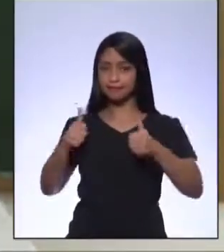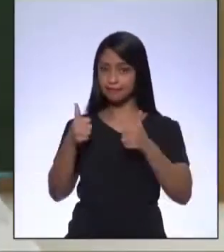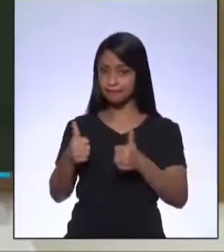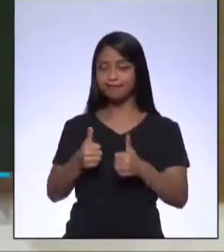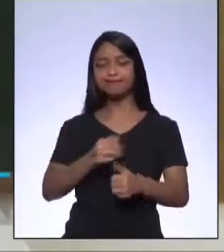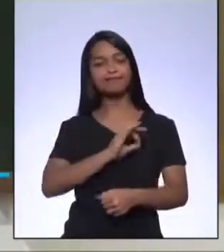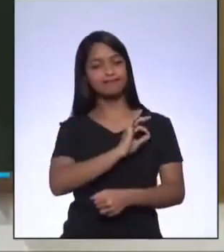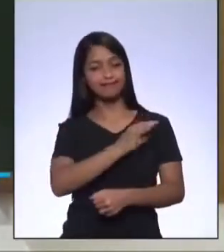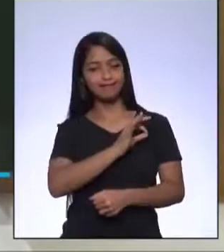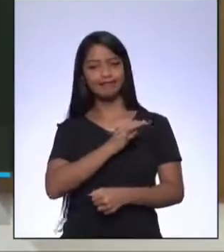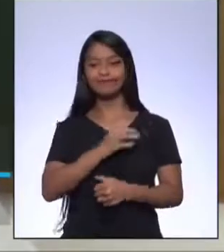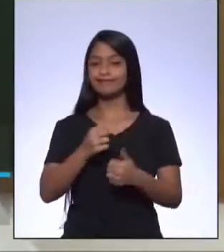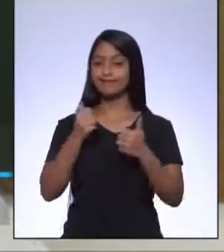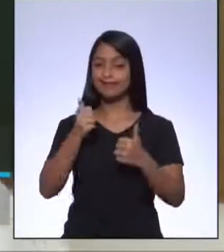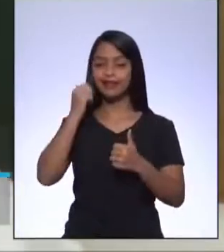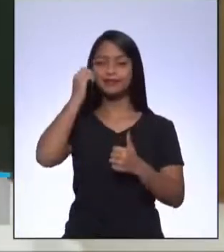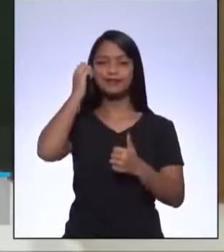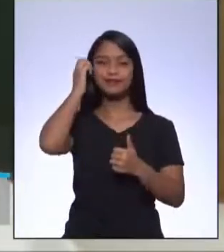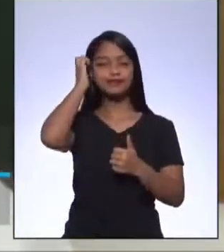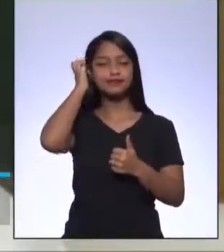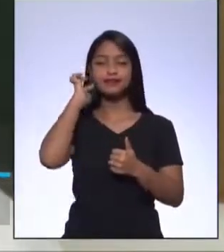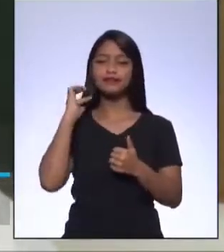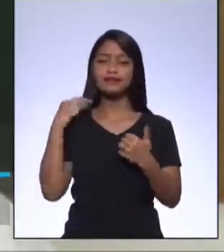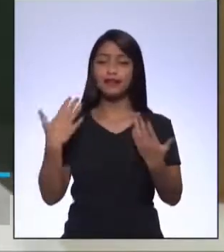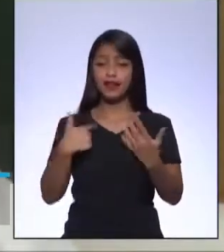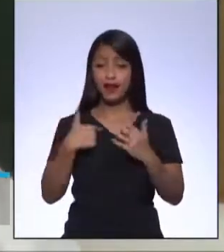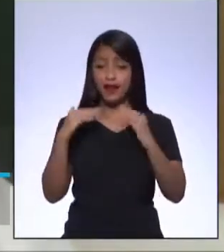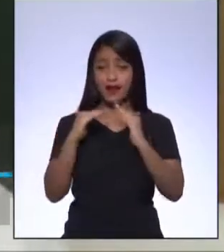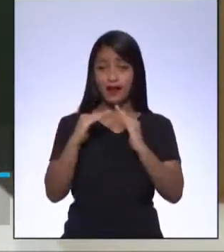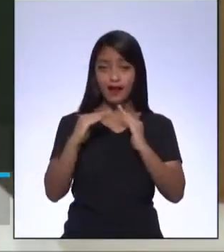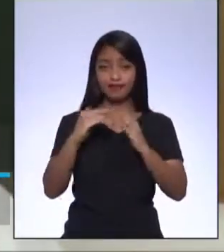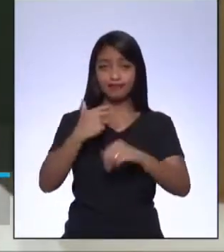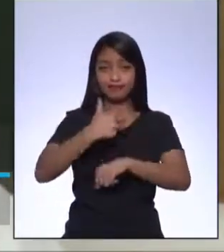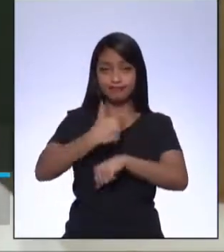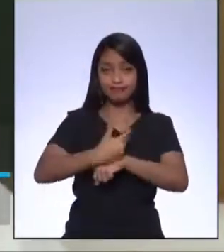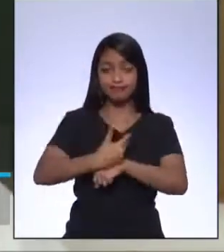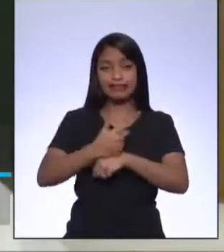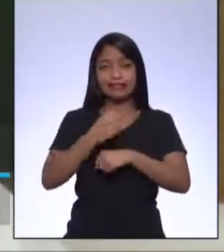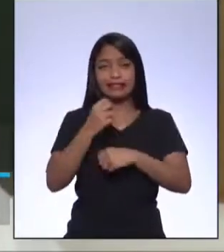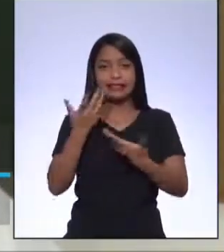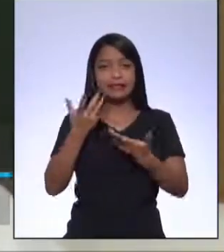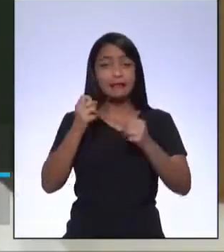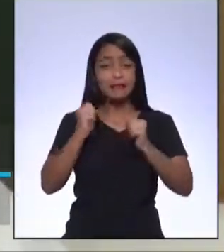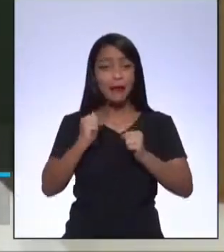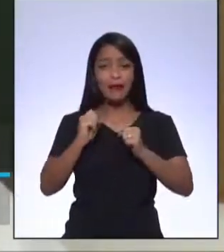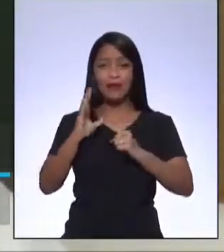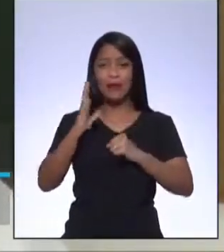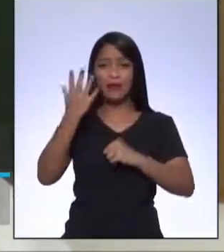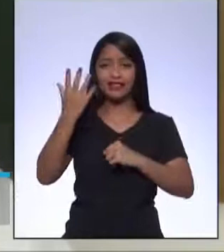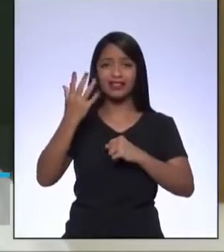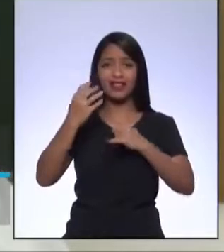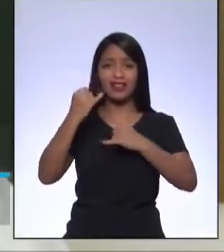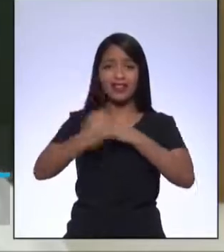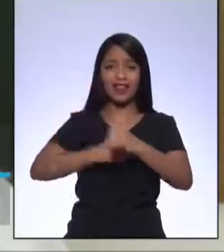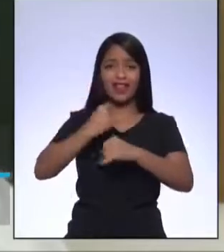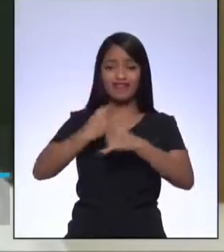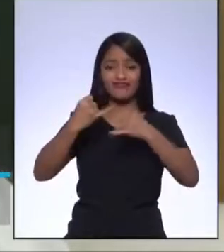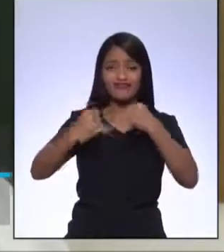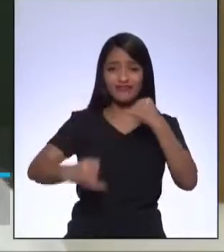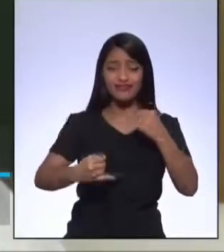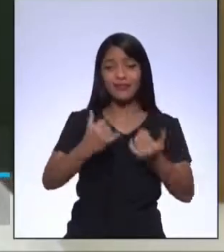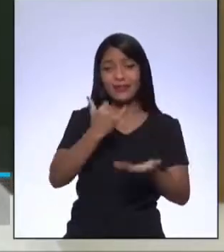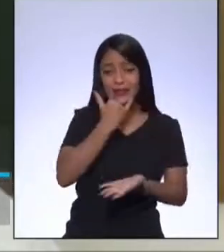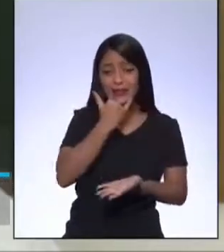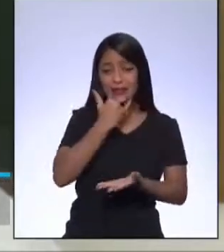Muito bem, meus queridos. Eu estou falando aqui de casa, então eu peço desculpa se der algumas travadinhas aí, que eu estou um pouquinho doente, tá? E aí eu